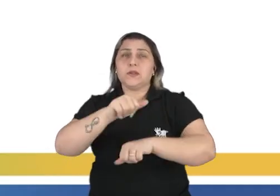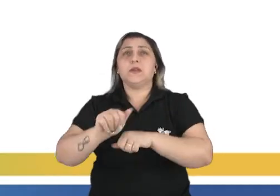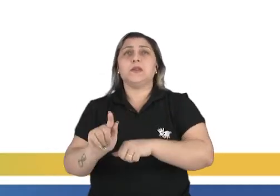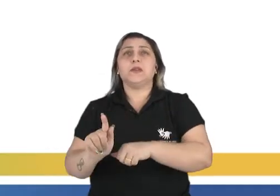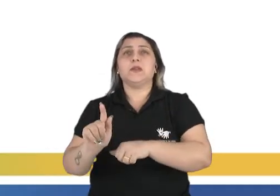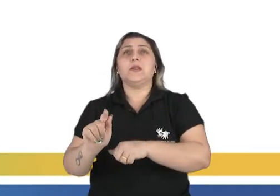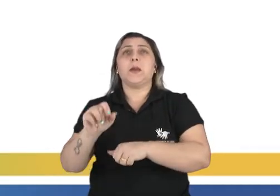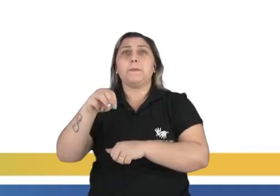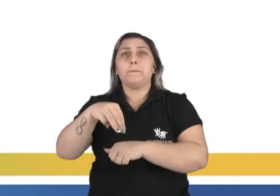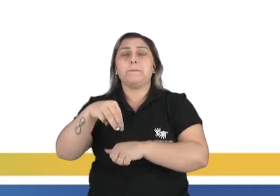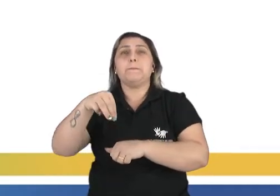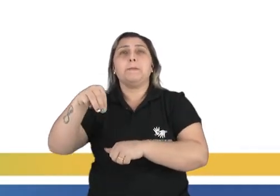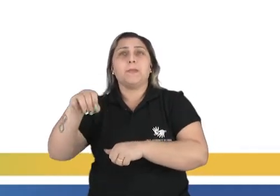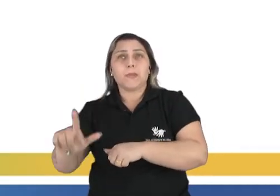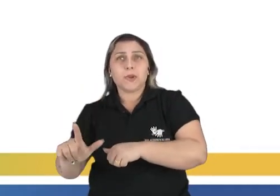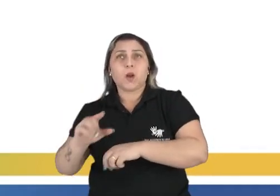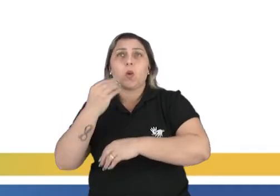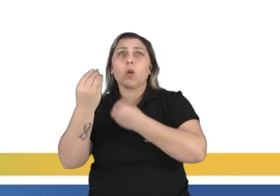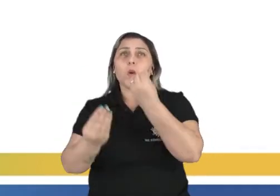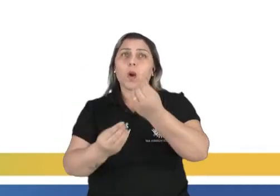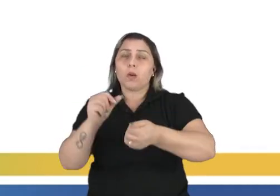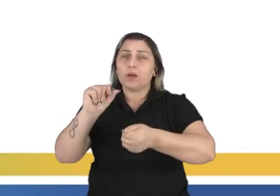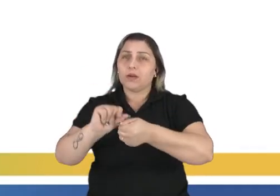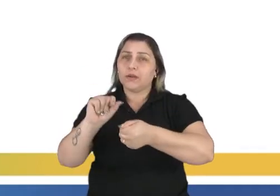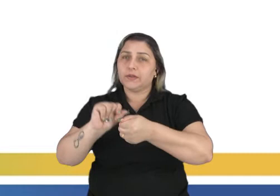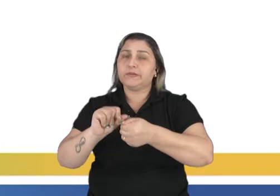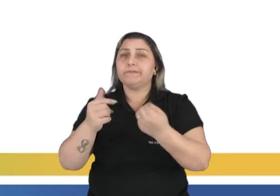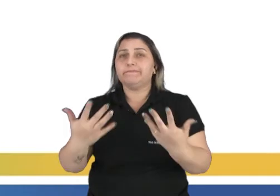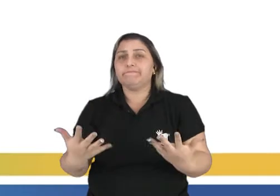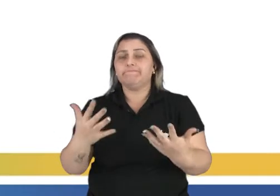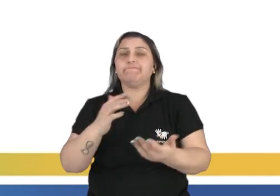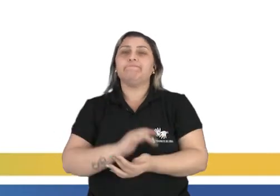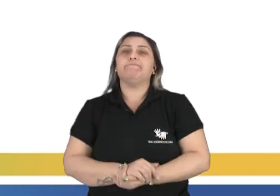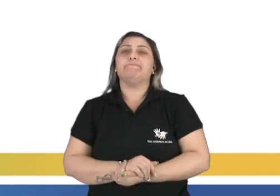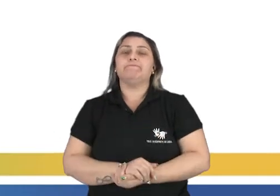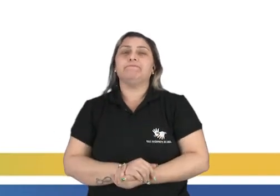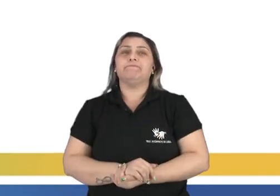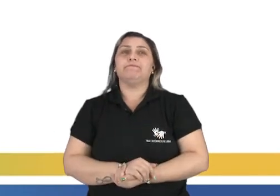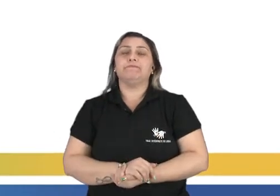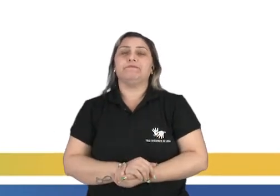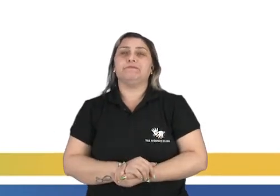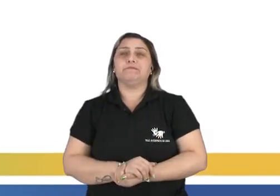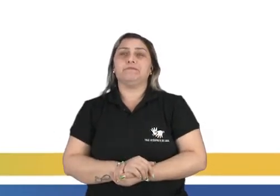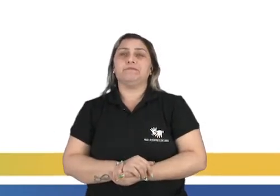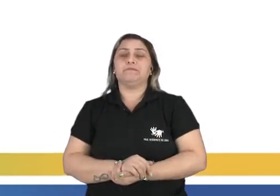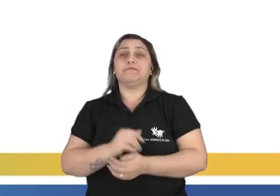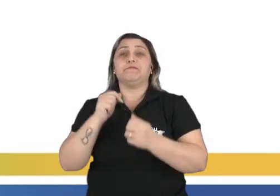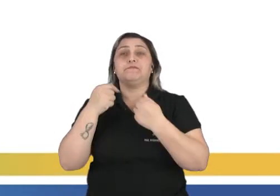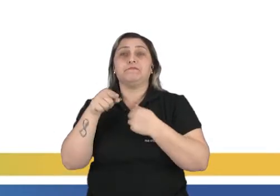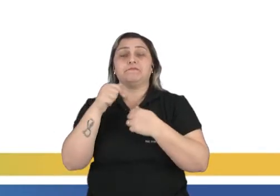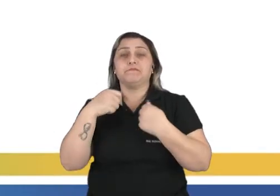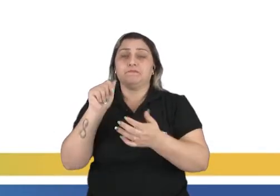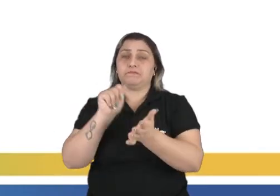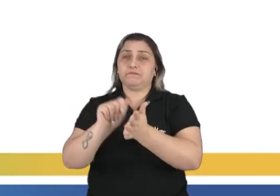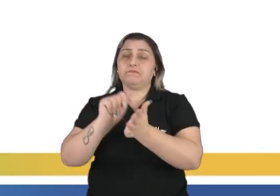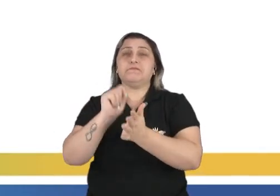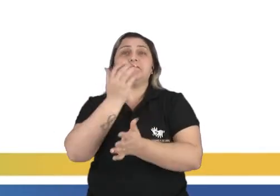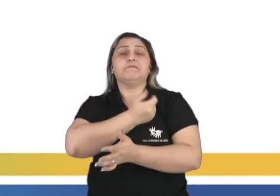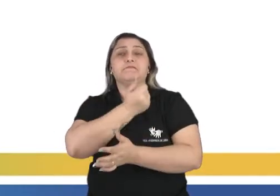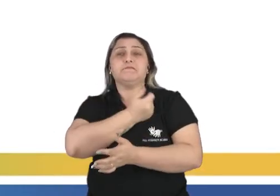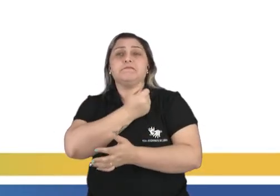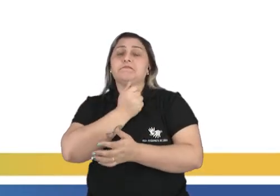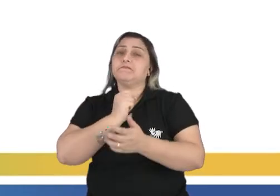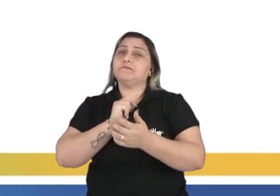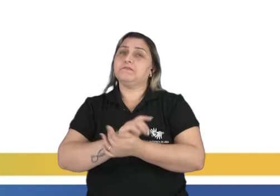essas gramas em miligramas, como seria essa notação? Então você tem que anotar aí o número a